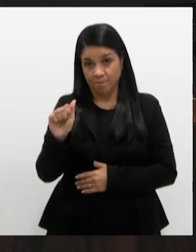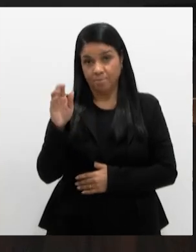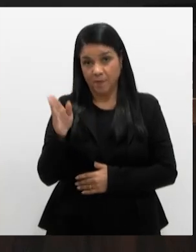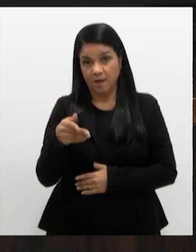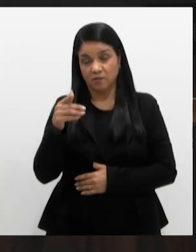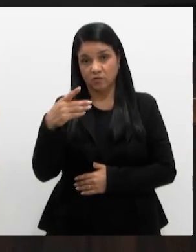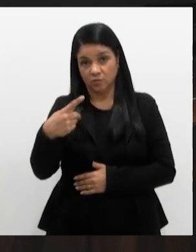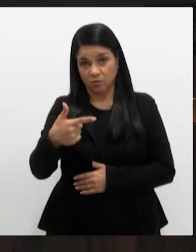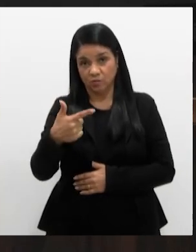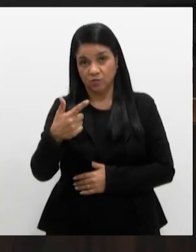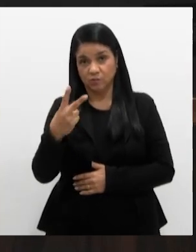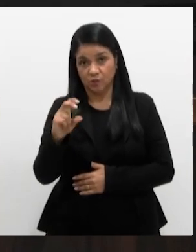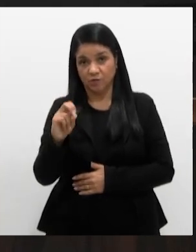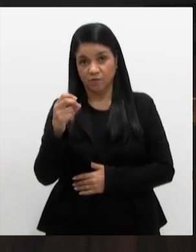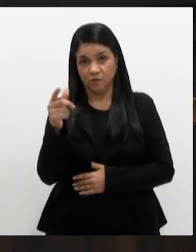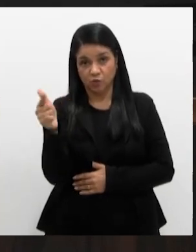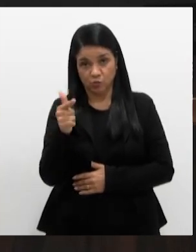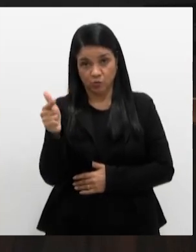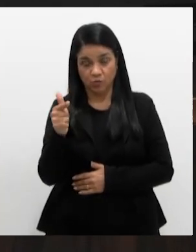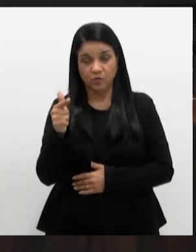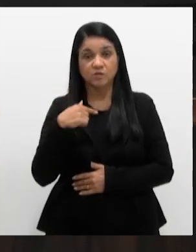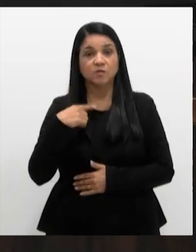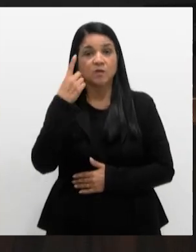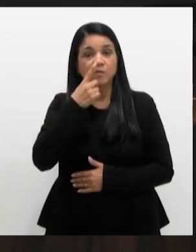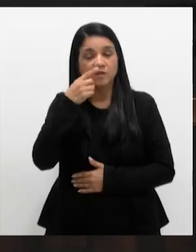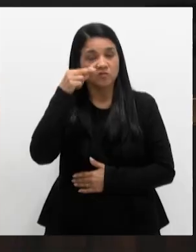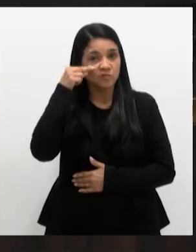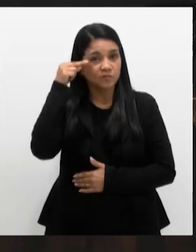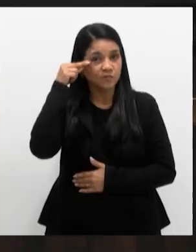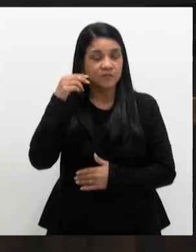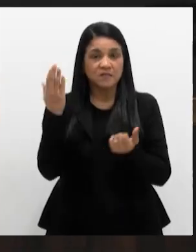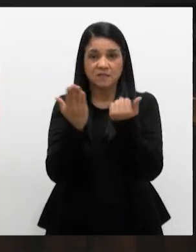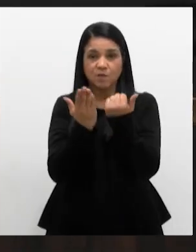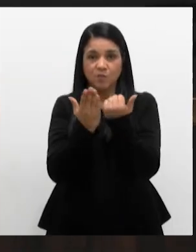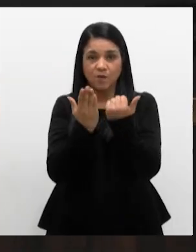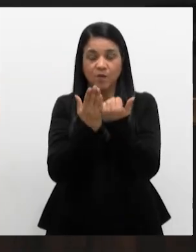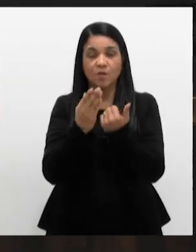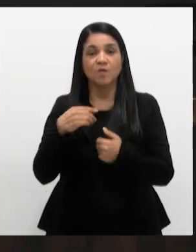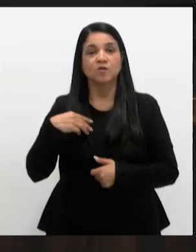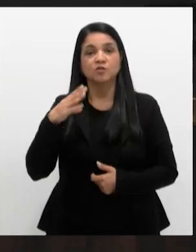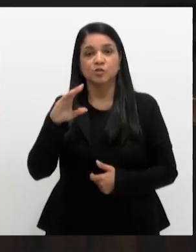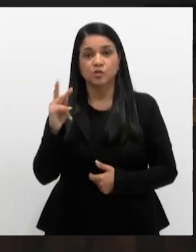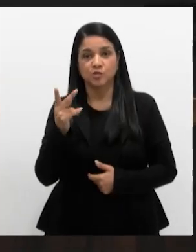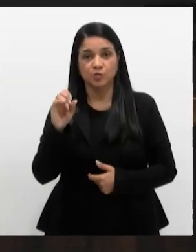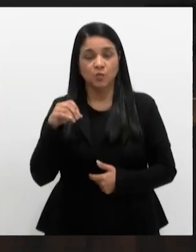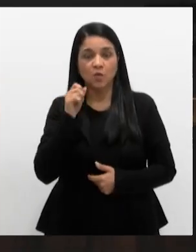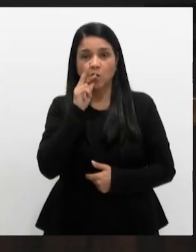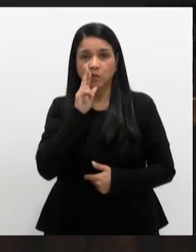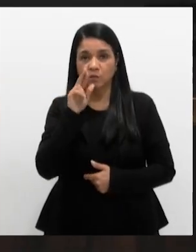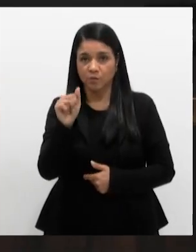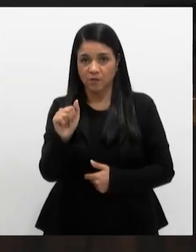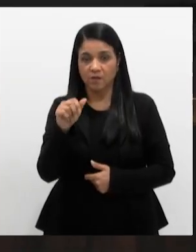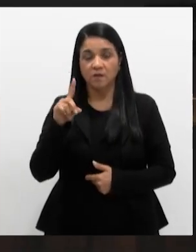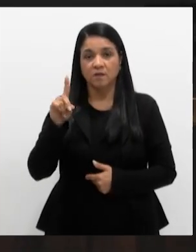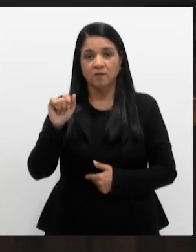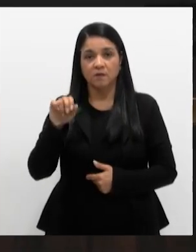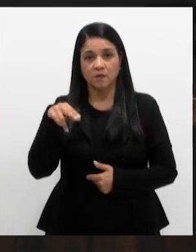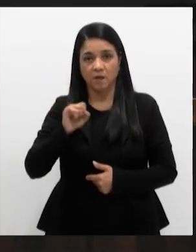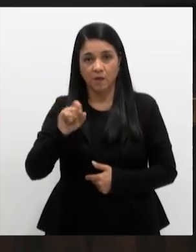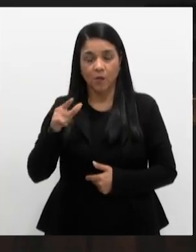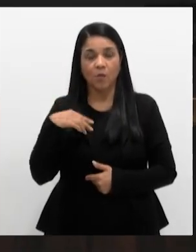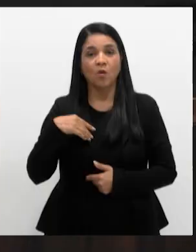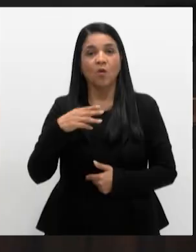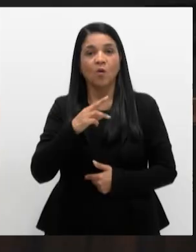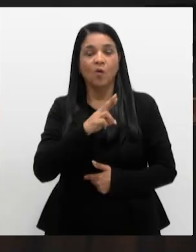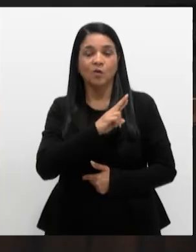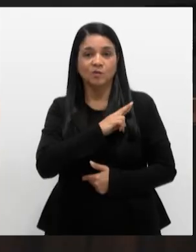dos deputados Tia Ju, Carlos Macedo, Samuel Malafaia, Chico Machado, Rodrigo Amorim, Daniel Librelon, Rodrigo